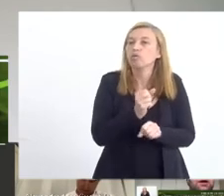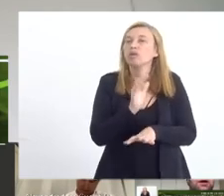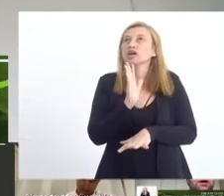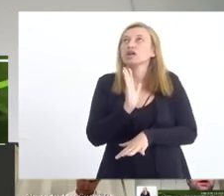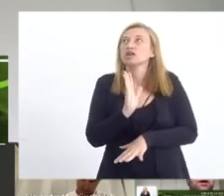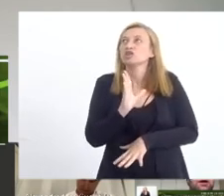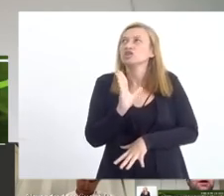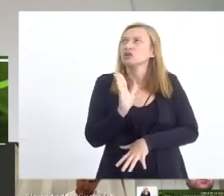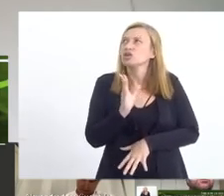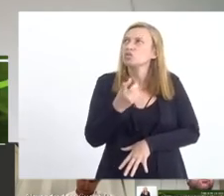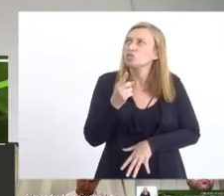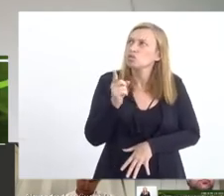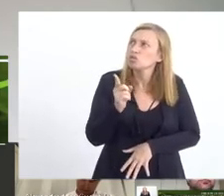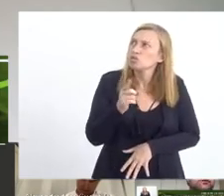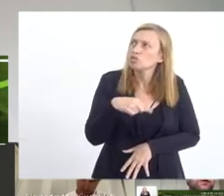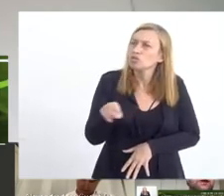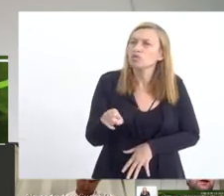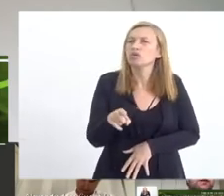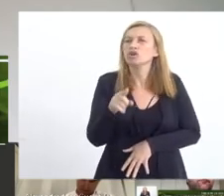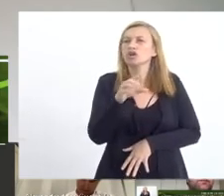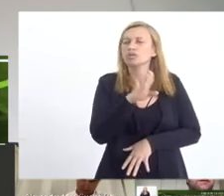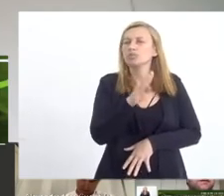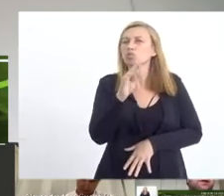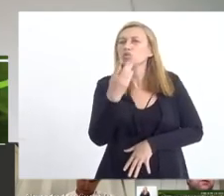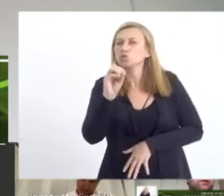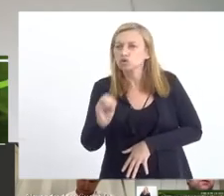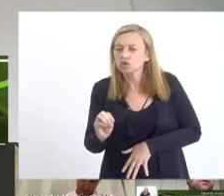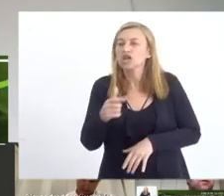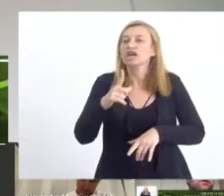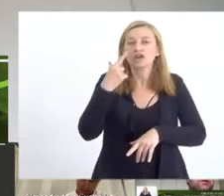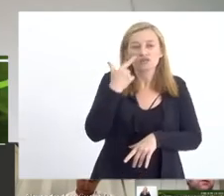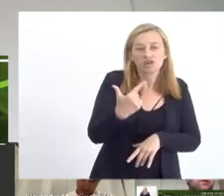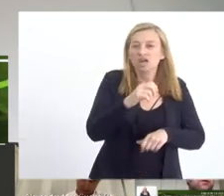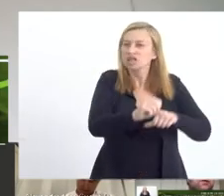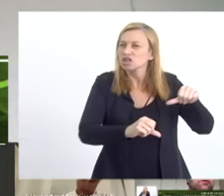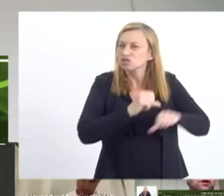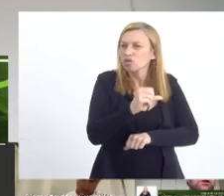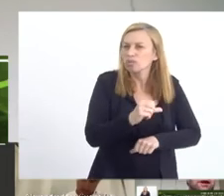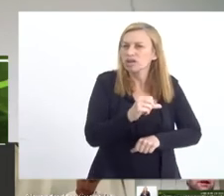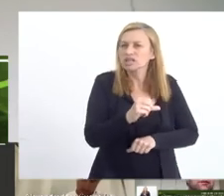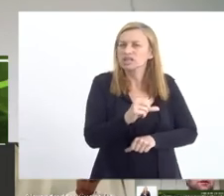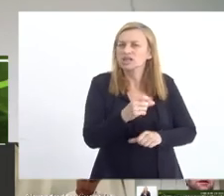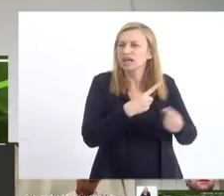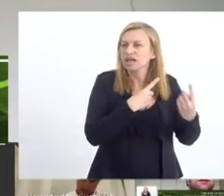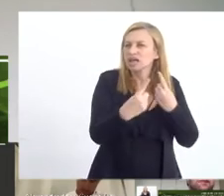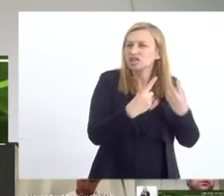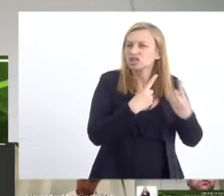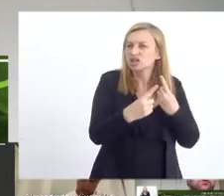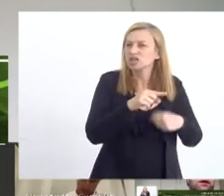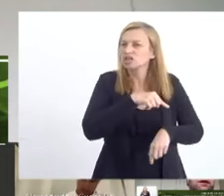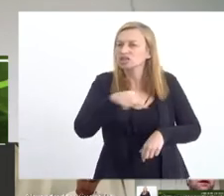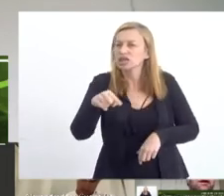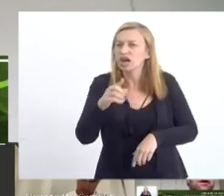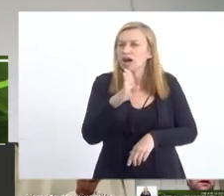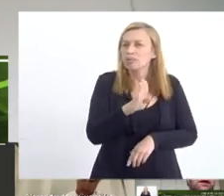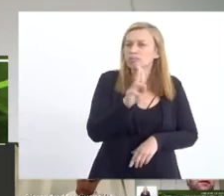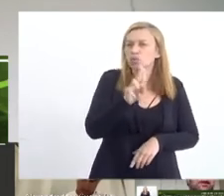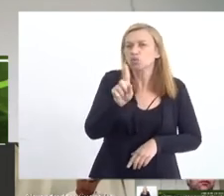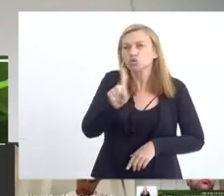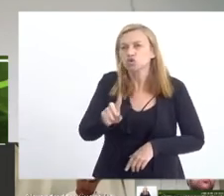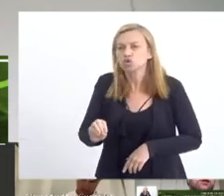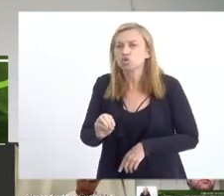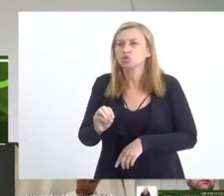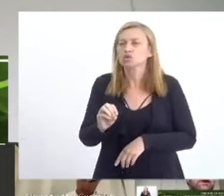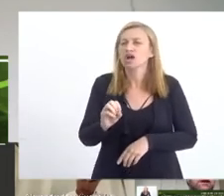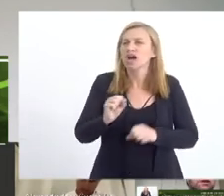tive recentemente em Búzios e vi a transformação que passa aquele trecho da estrada que você acessa a Búzios ali.